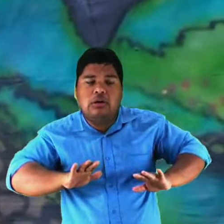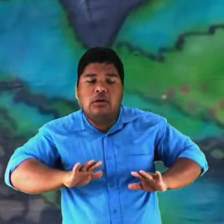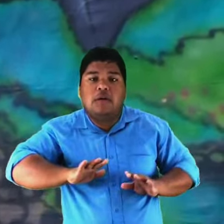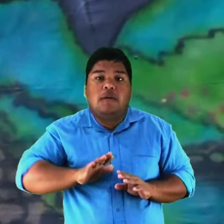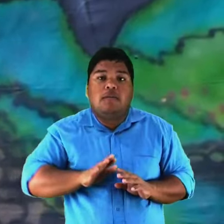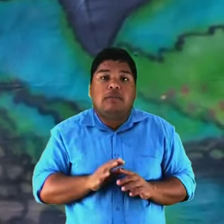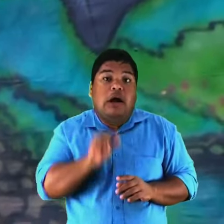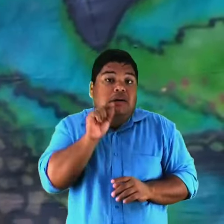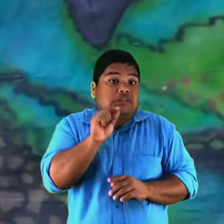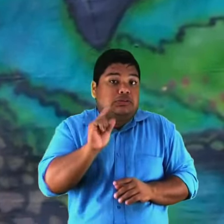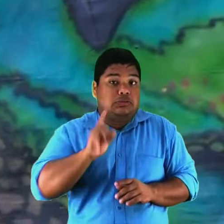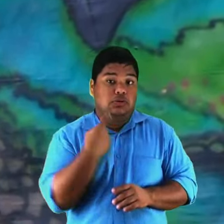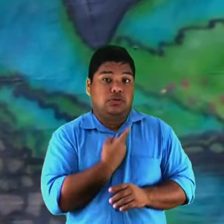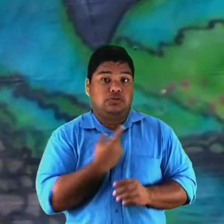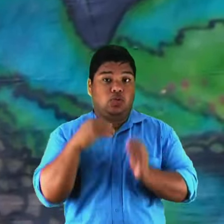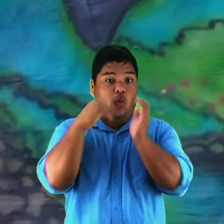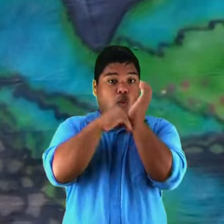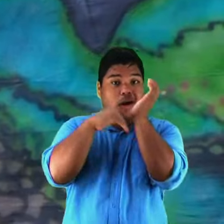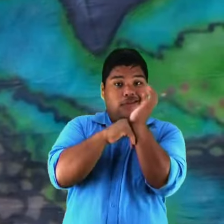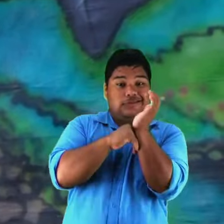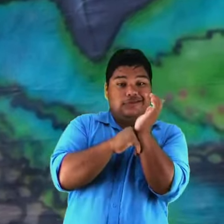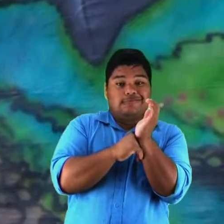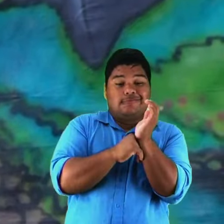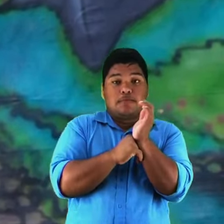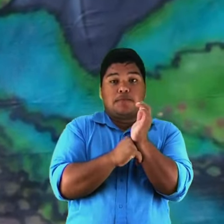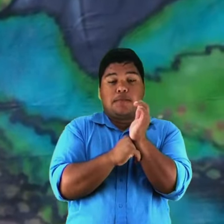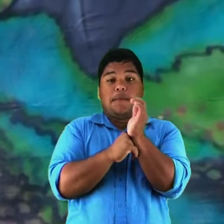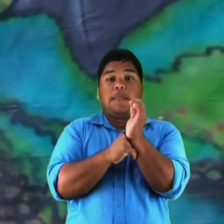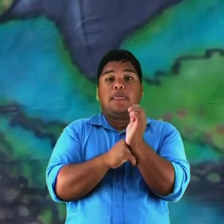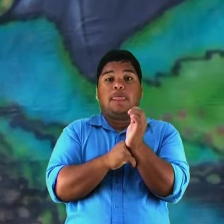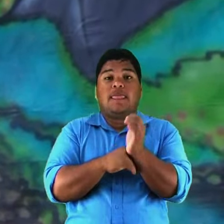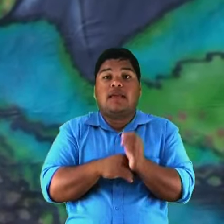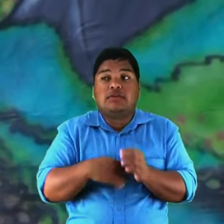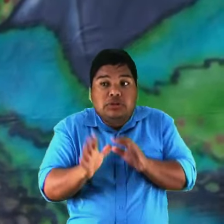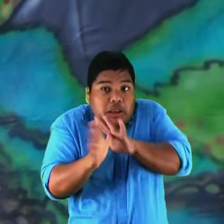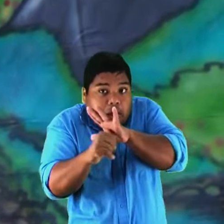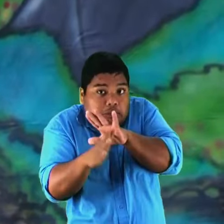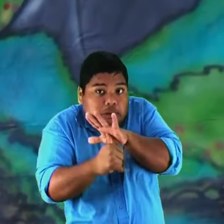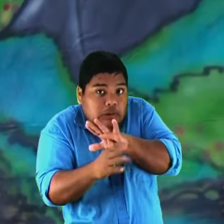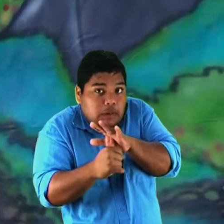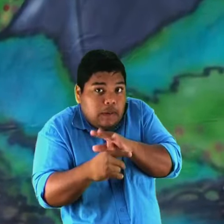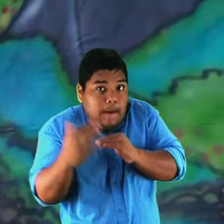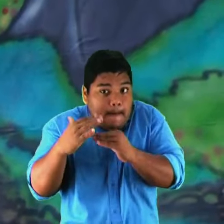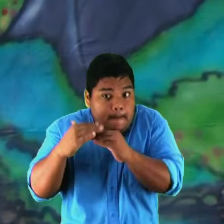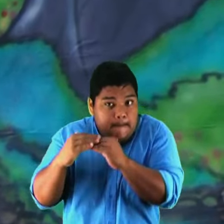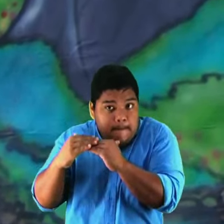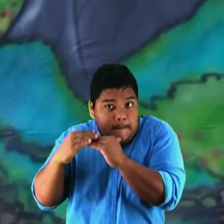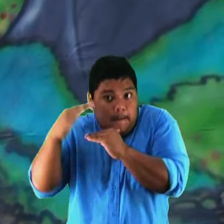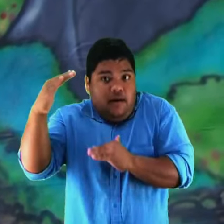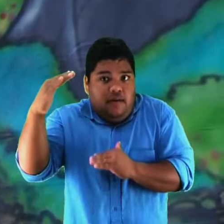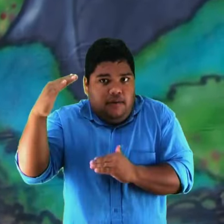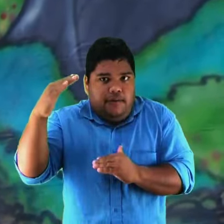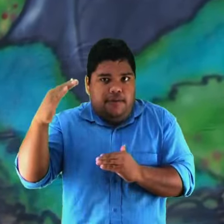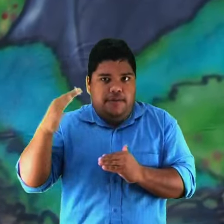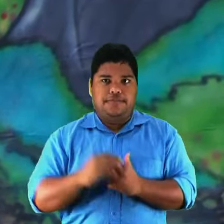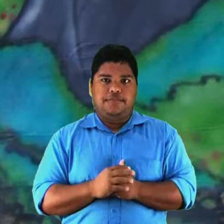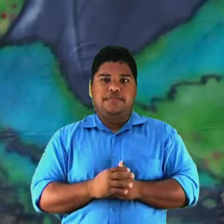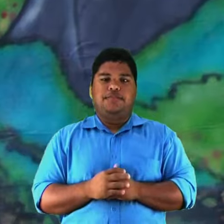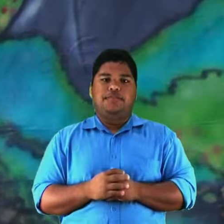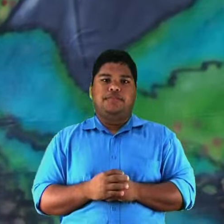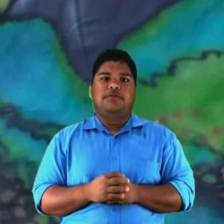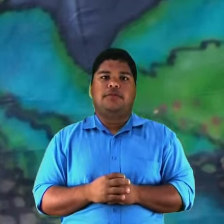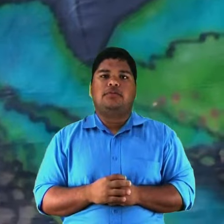Aquilo que a gente guarda fica à mercê de um ladrão mais audaz, chamado